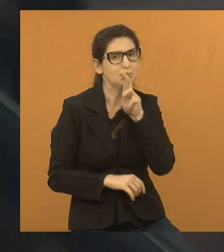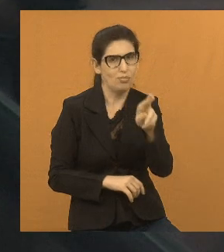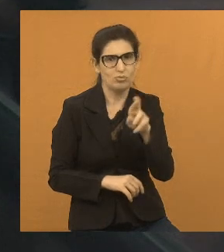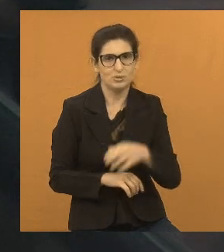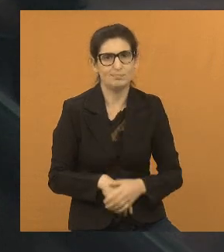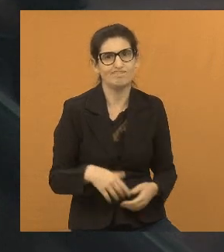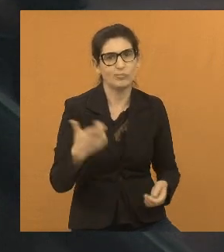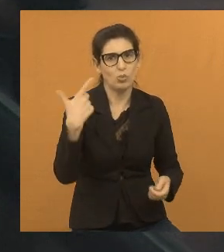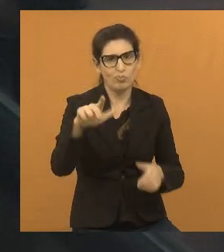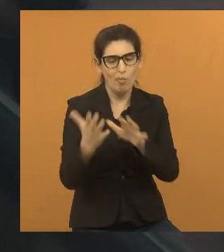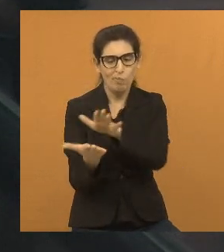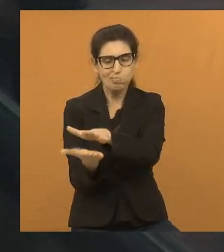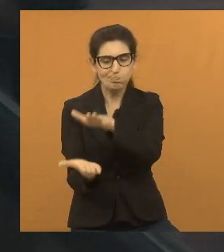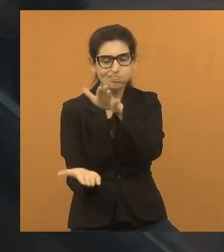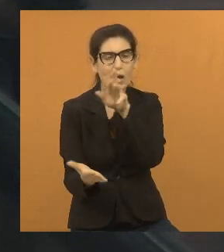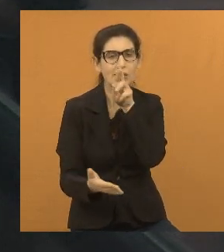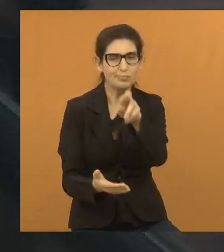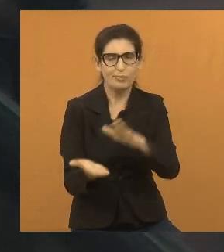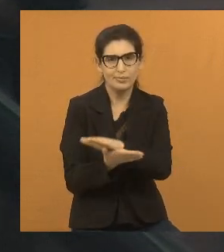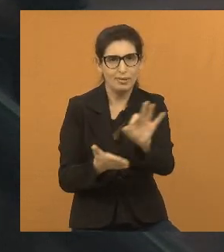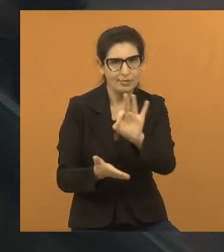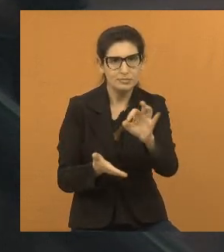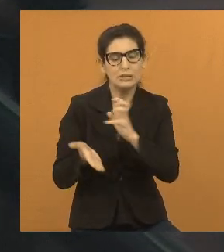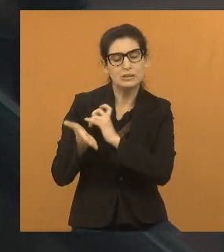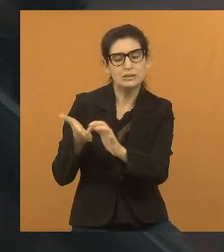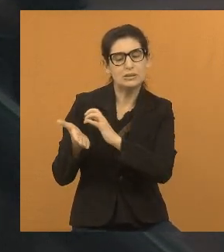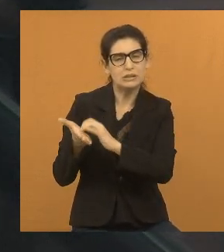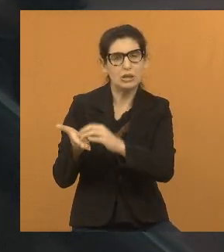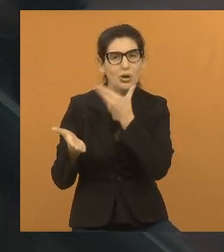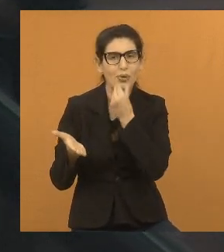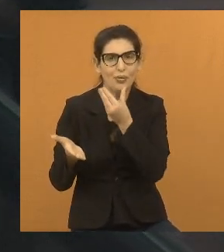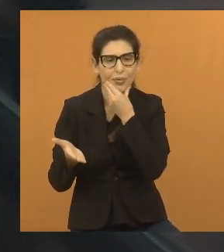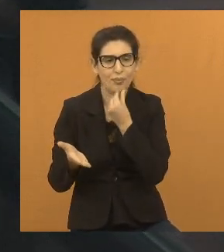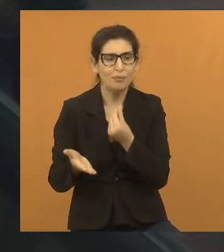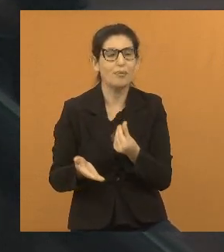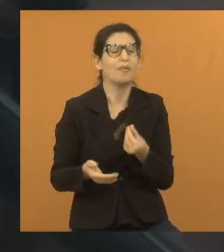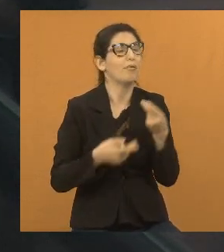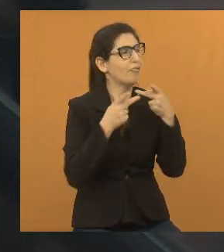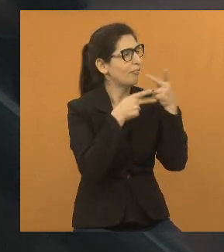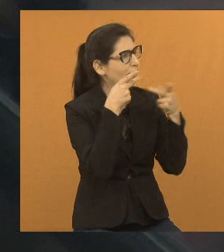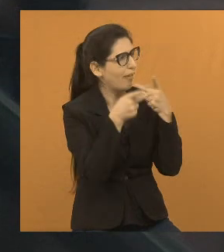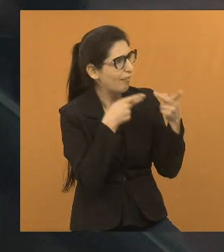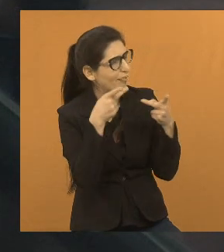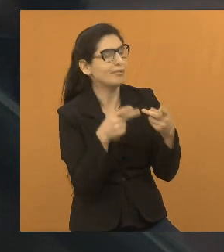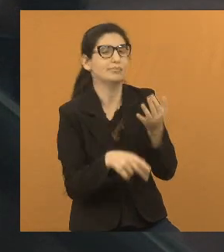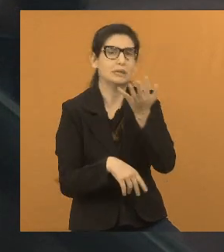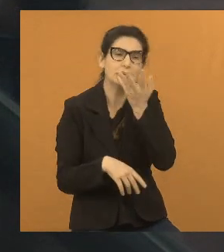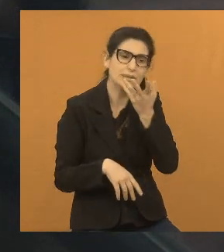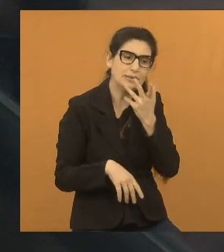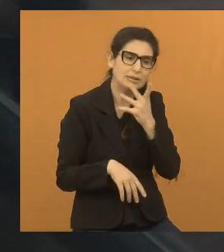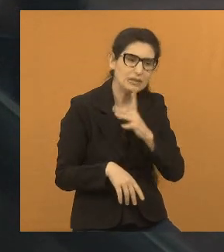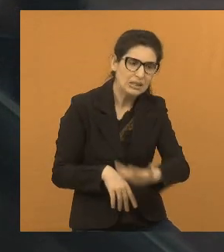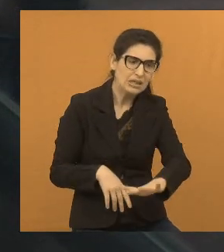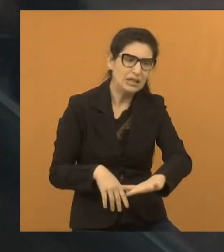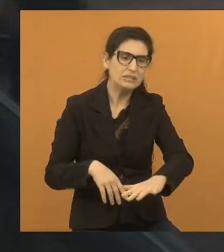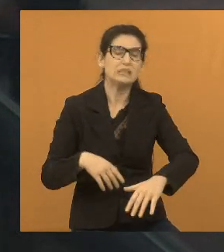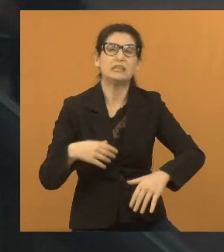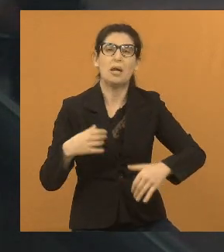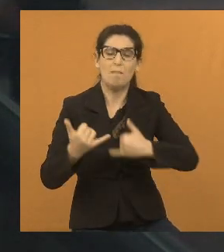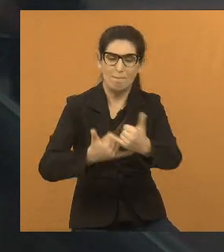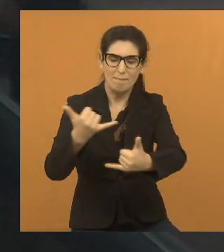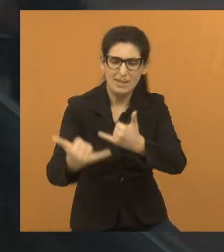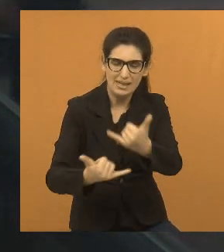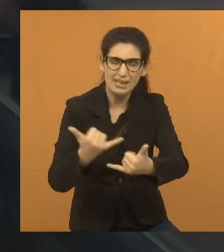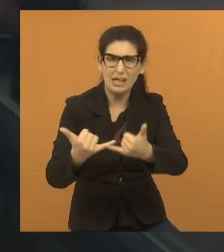respostas a gente tem. Acabei de falar com o secretário Marcelo, falou da Academia ao Ar Livre, as crianças brincam debaixo de rede de alta